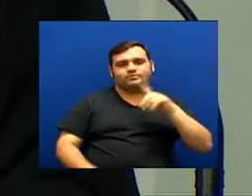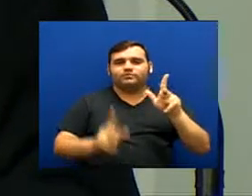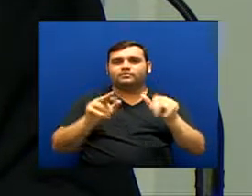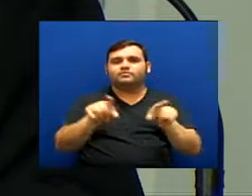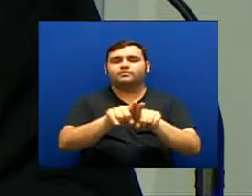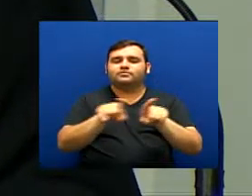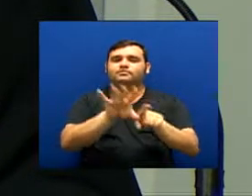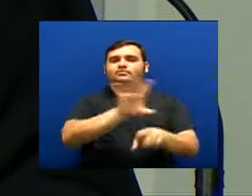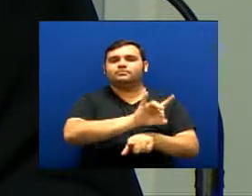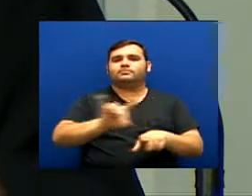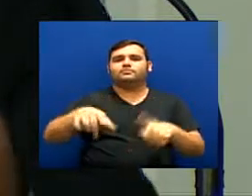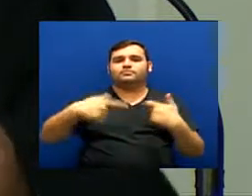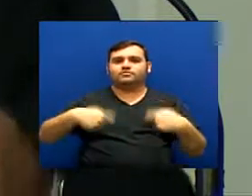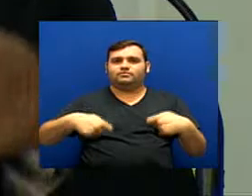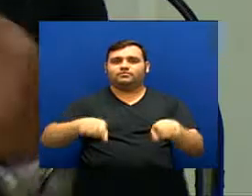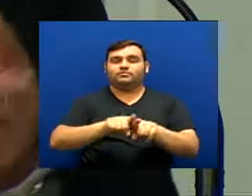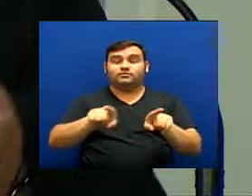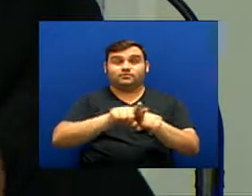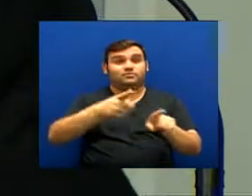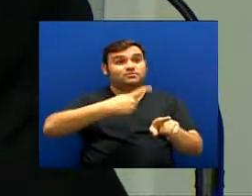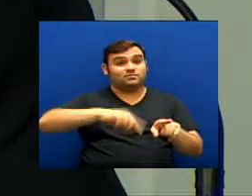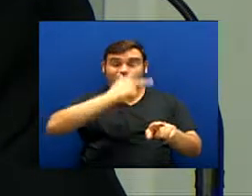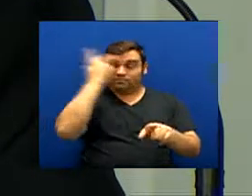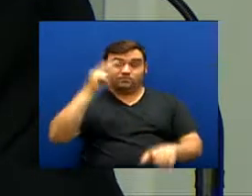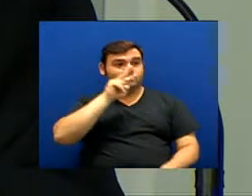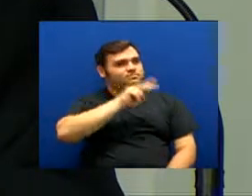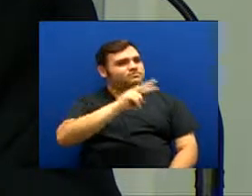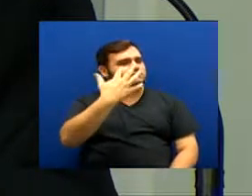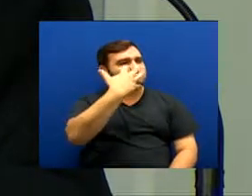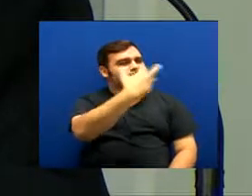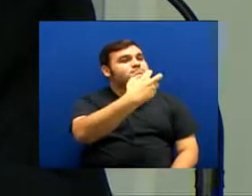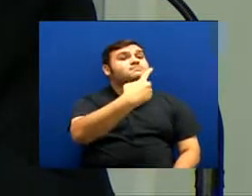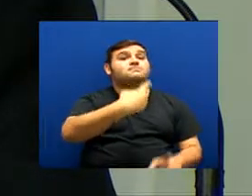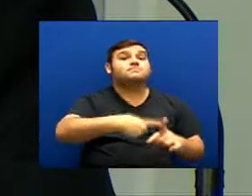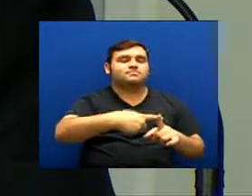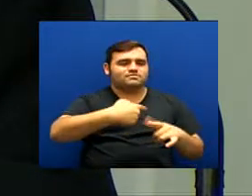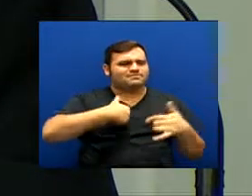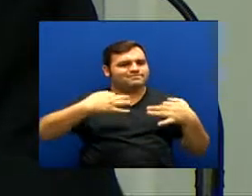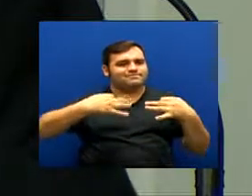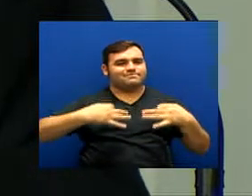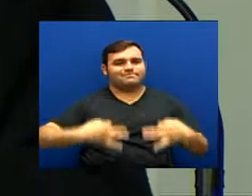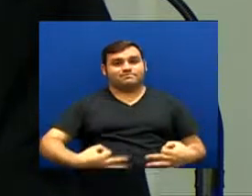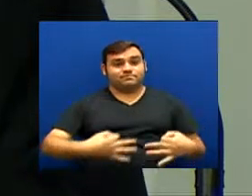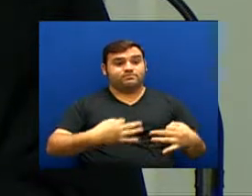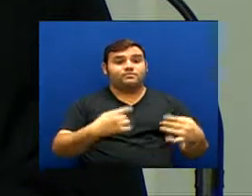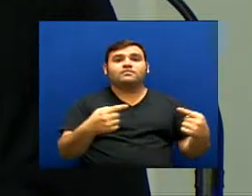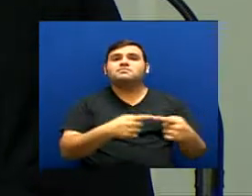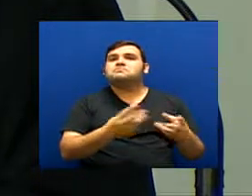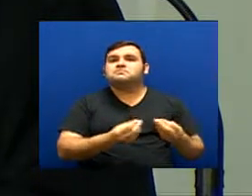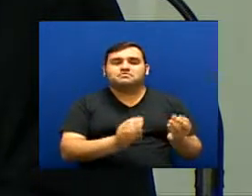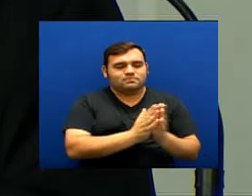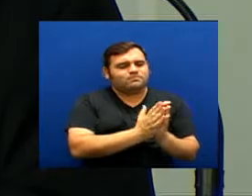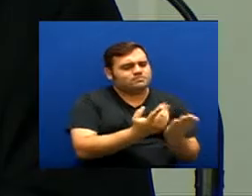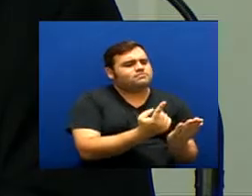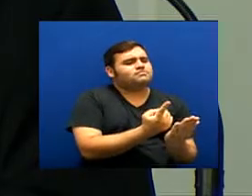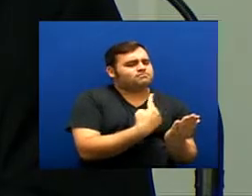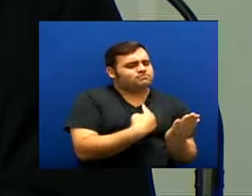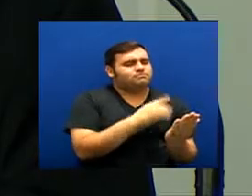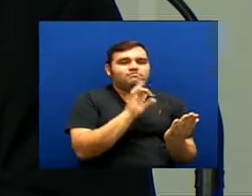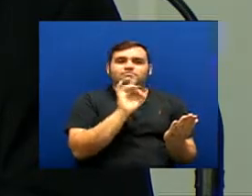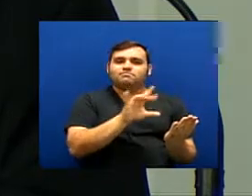também tenho que ser um servidor. Permita-me dizer uma palavrinha que está aqui na Bíblia